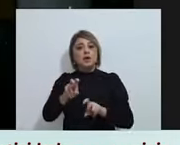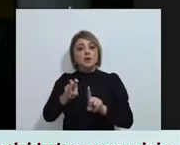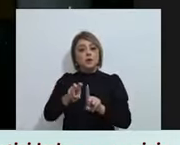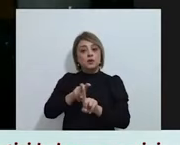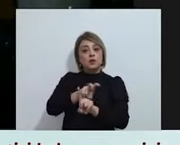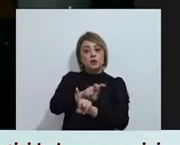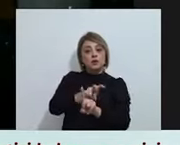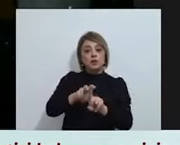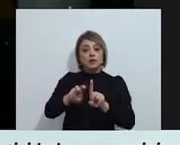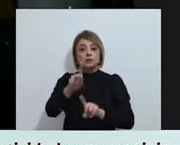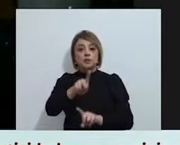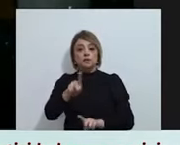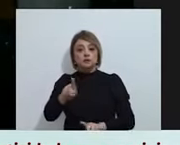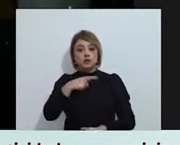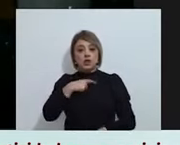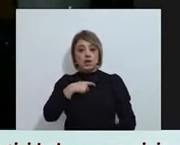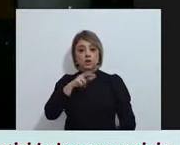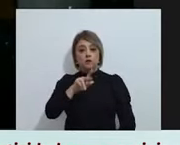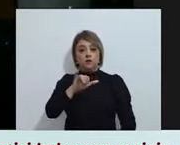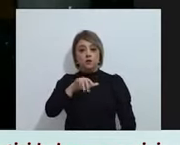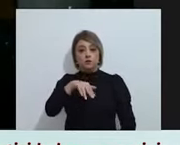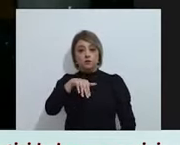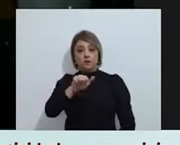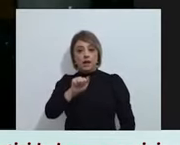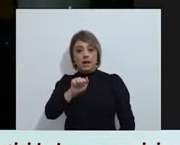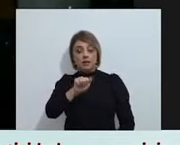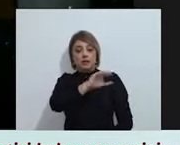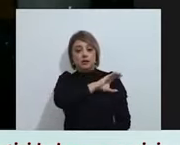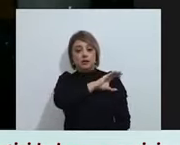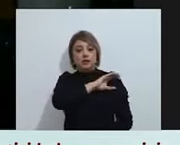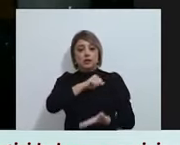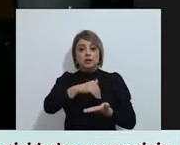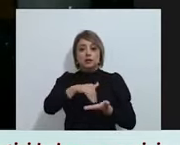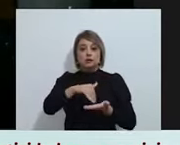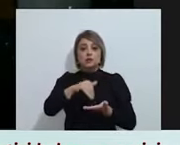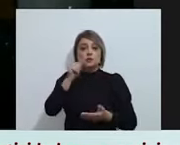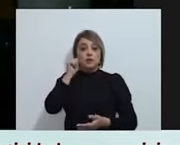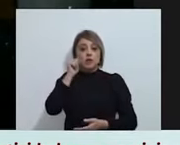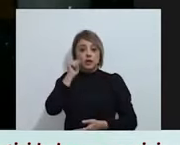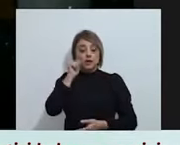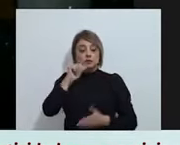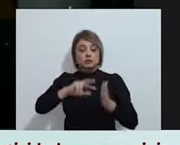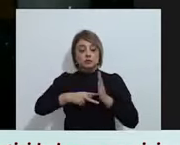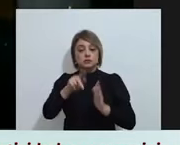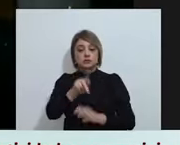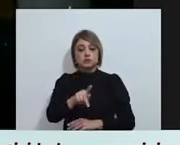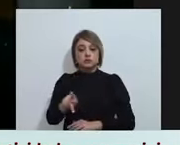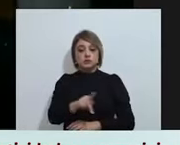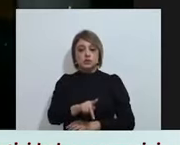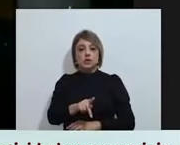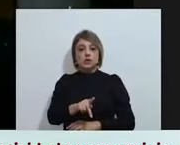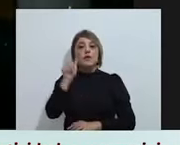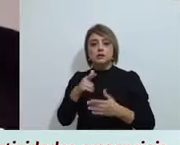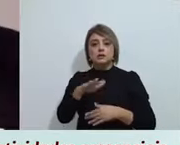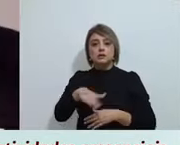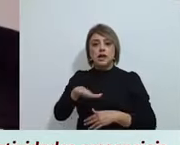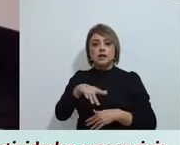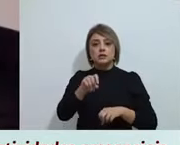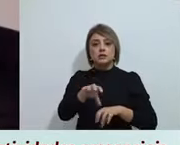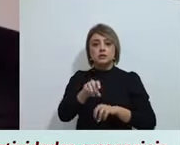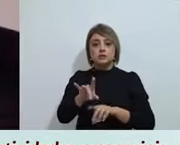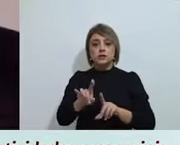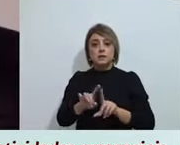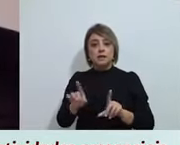professora Vilmara, coordenadora da Secretaria de Mulheres do Sindicato dos Professores, professora Ana Cristina e professora Thaís. Mas